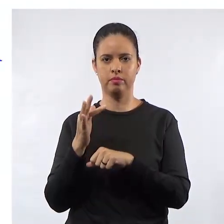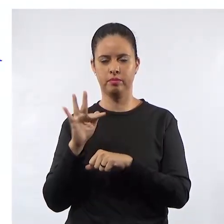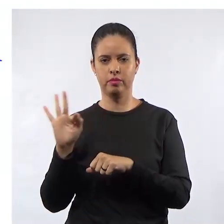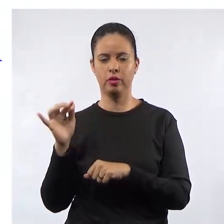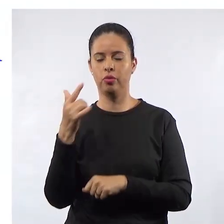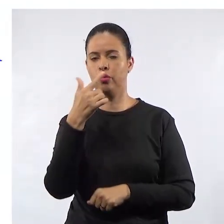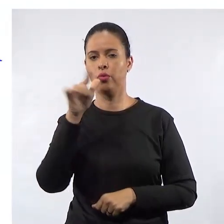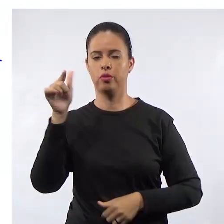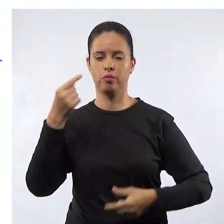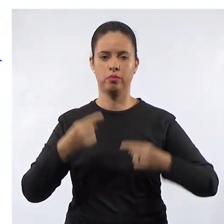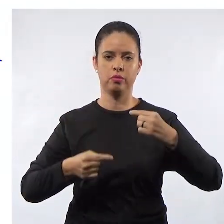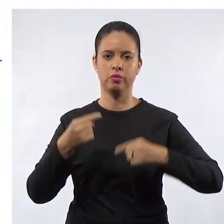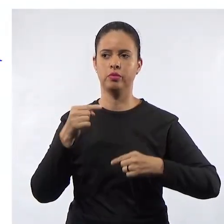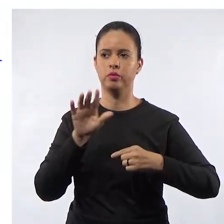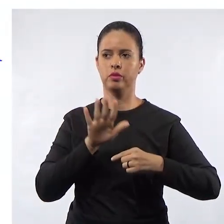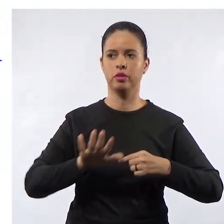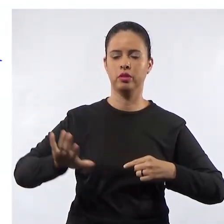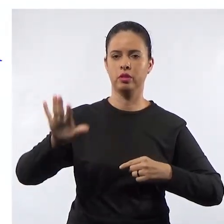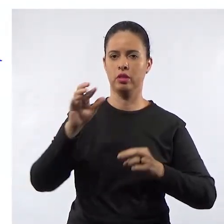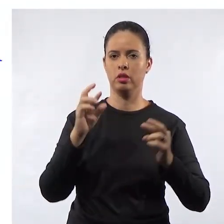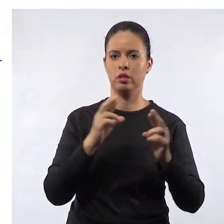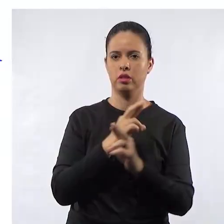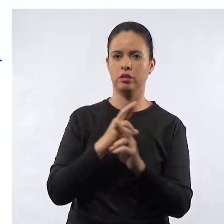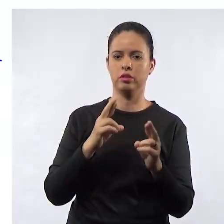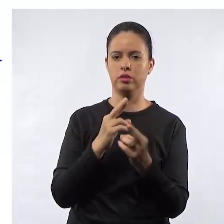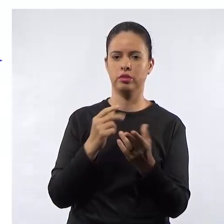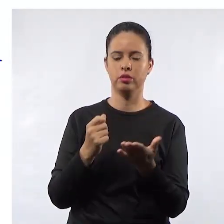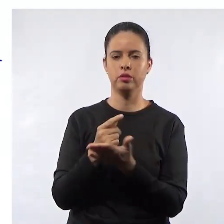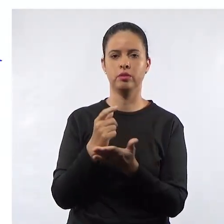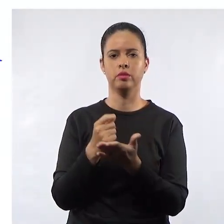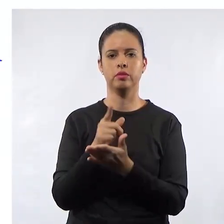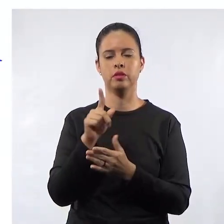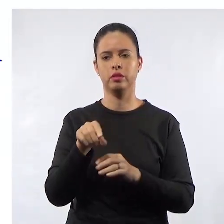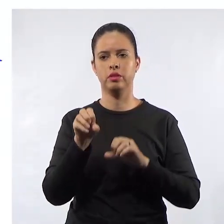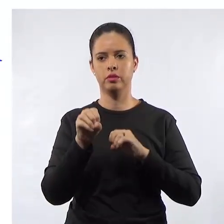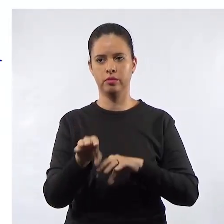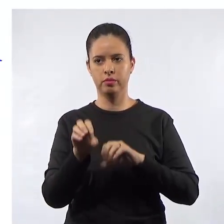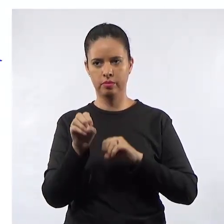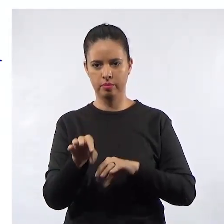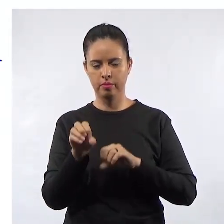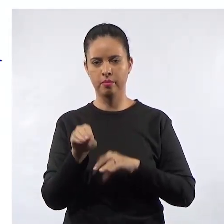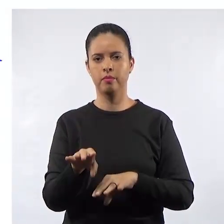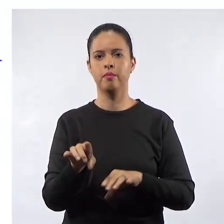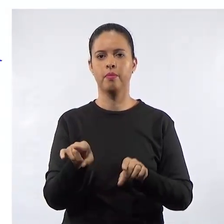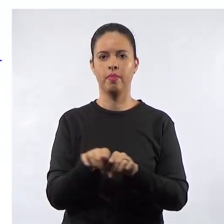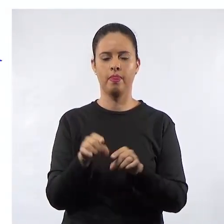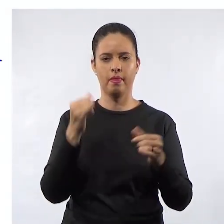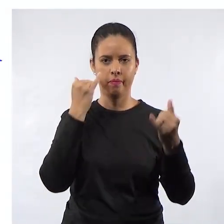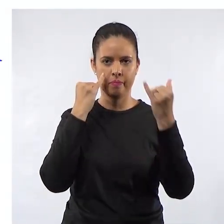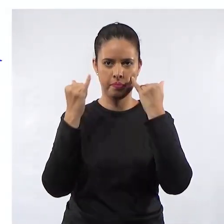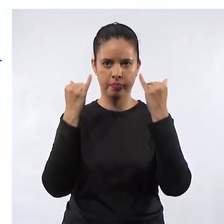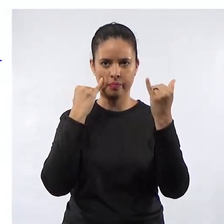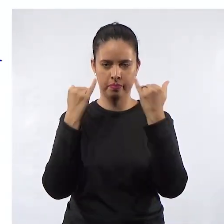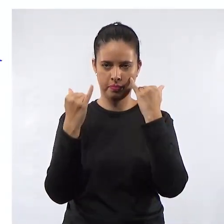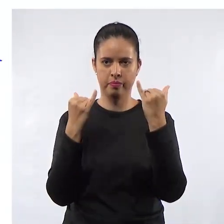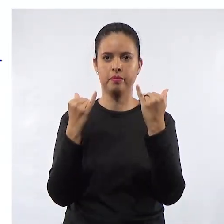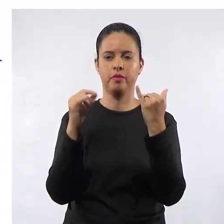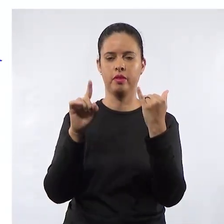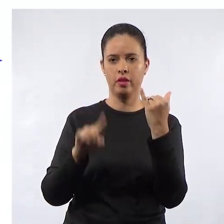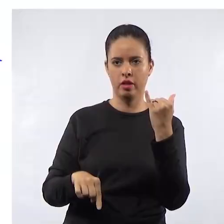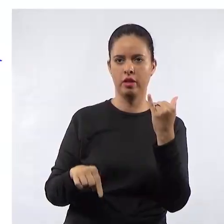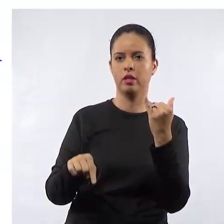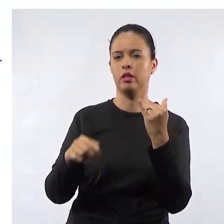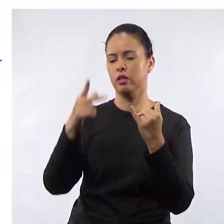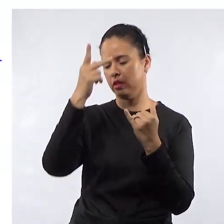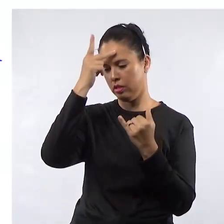Federal. Outra política nacional, né, da relação de consumo também é educação, e